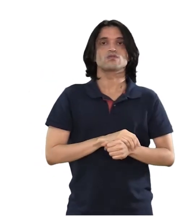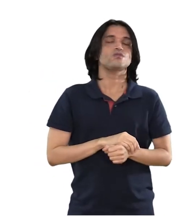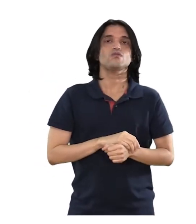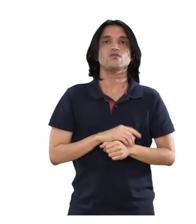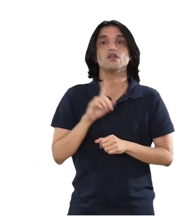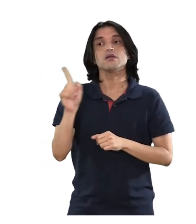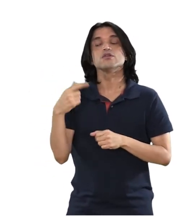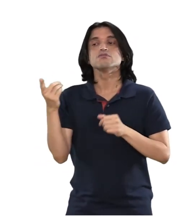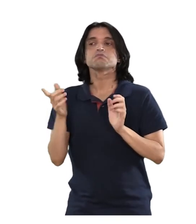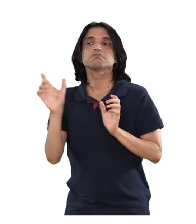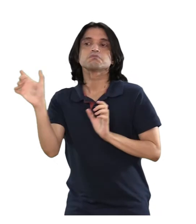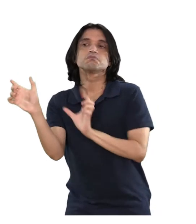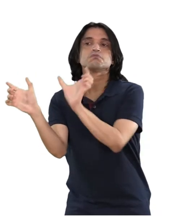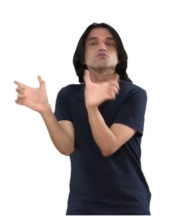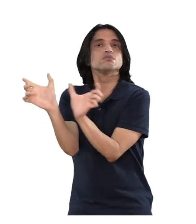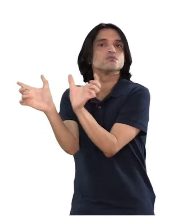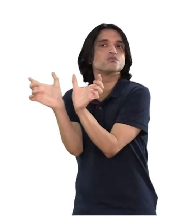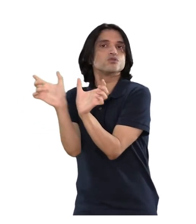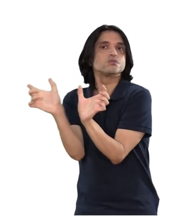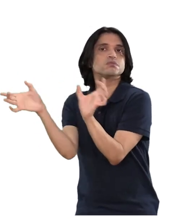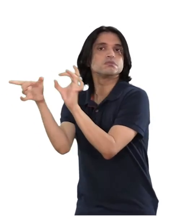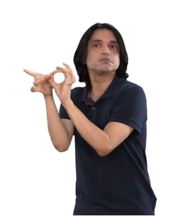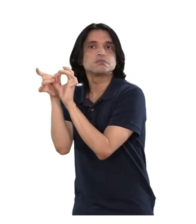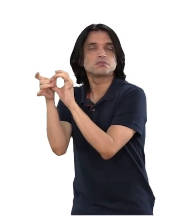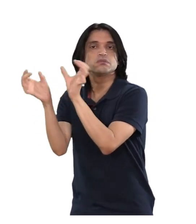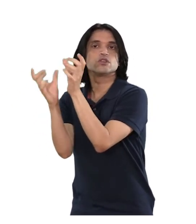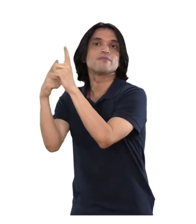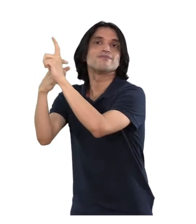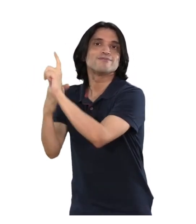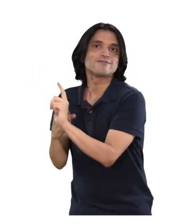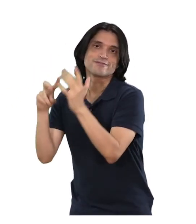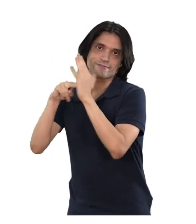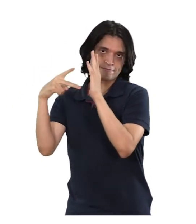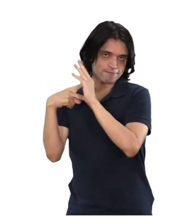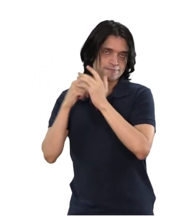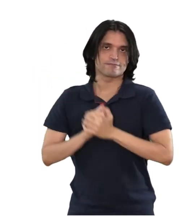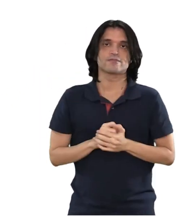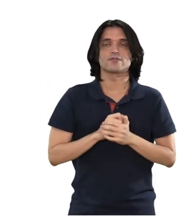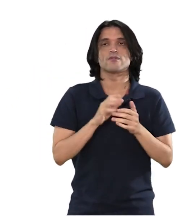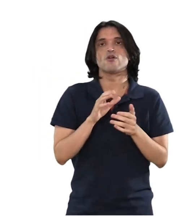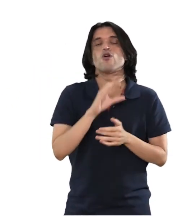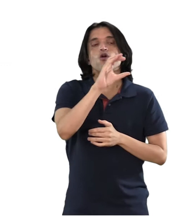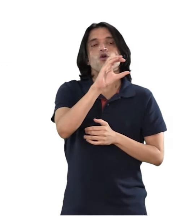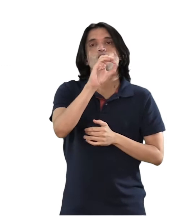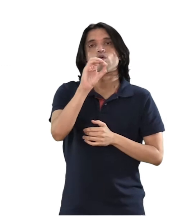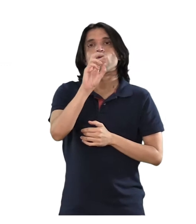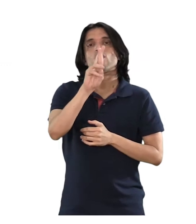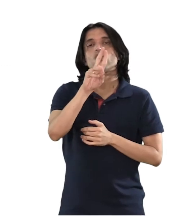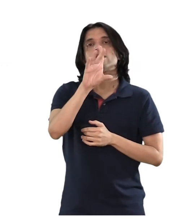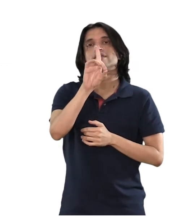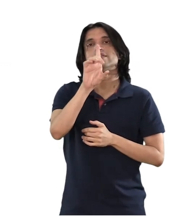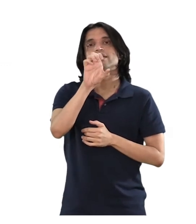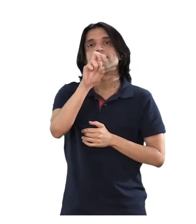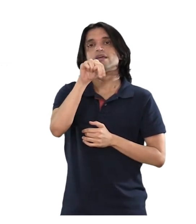dependência sintática. As conjunções coordenativas são responsáveis por unir dois ou mais termos